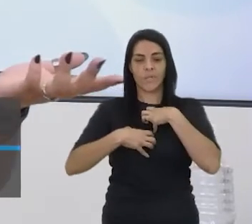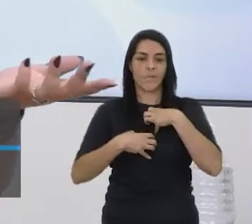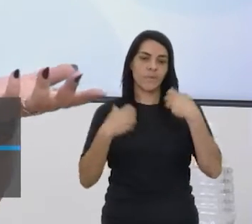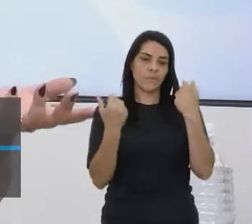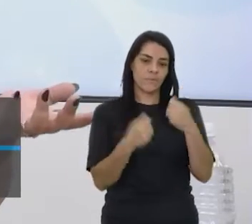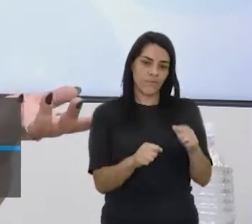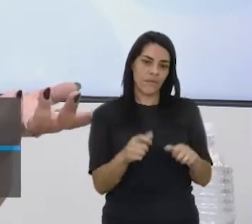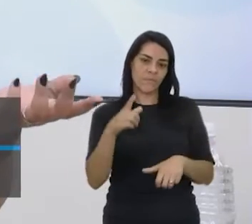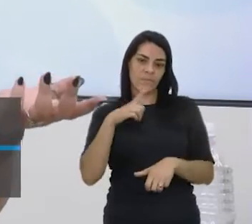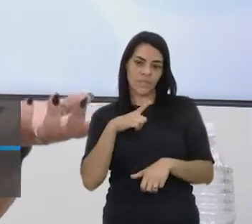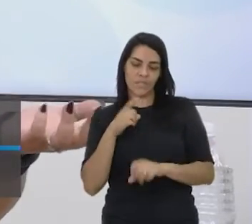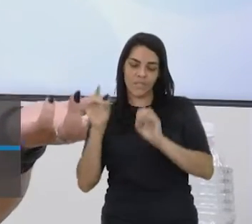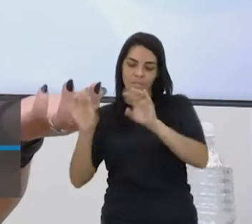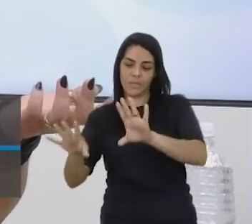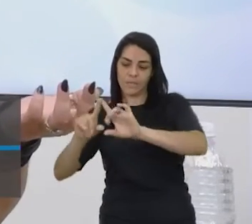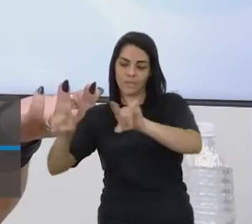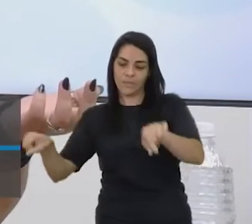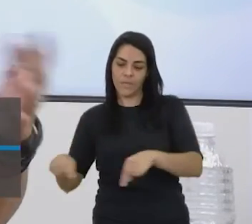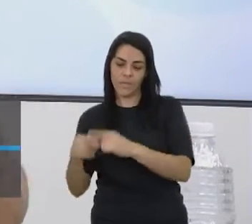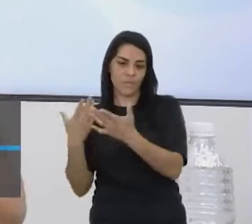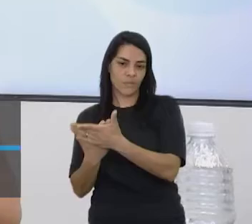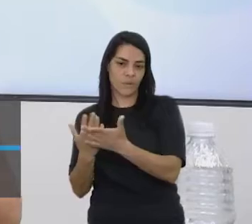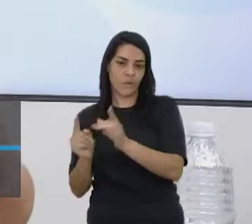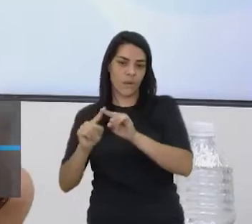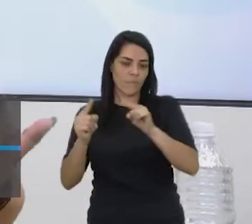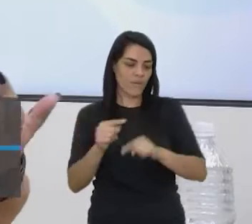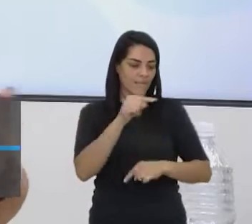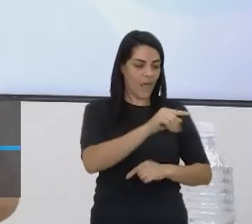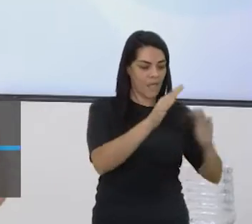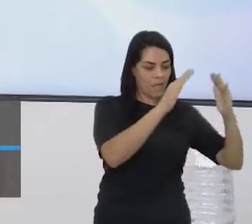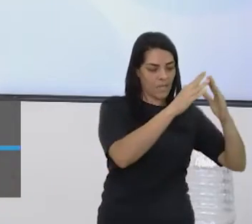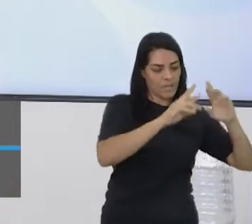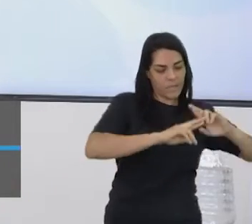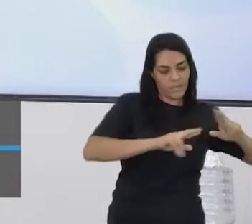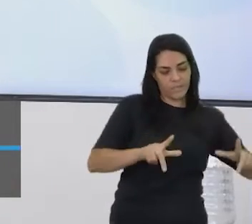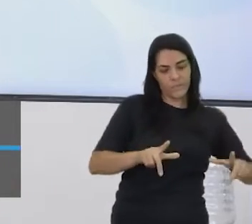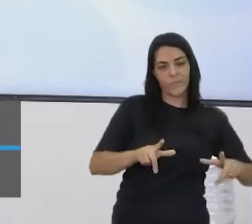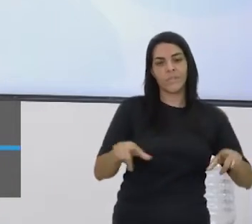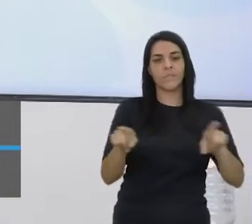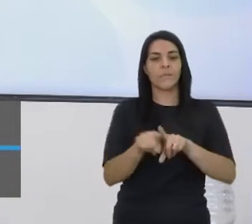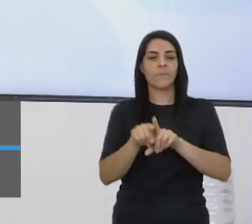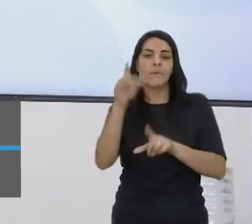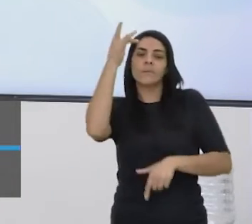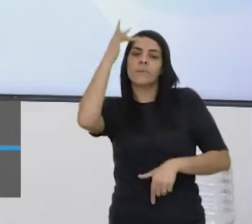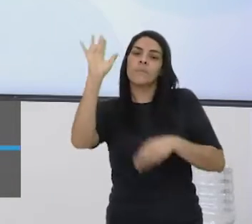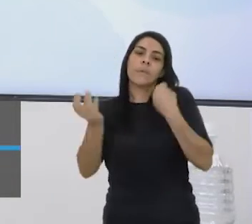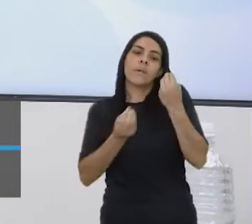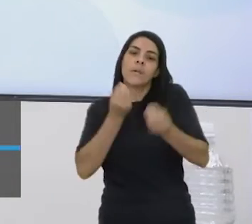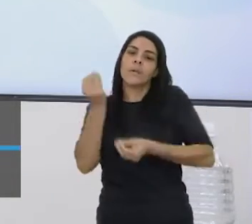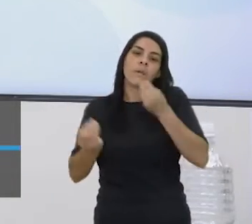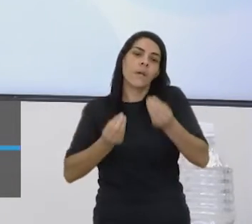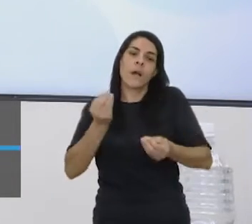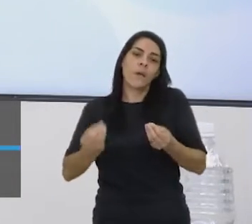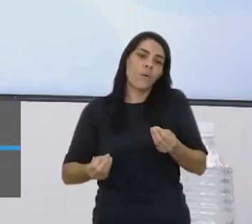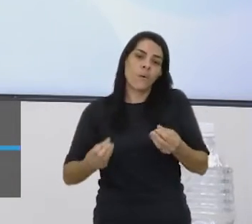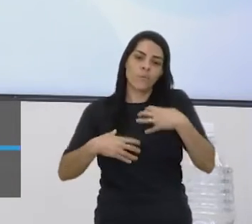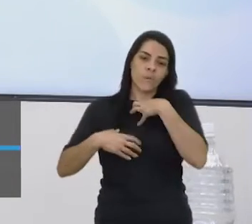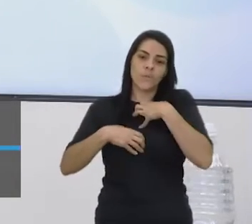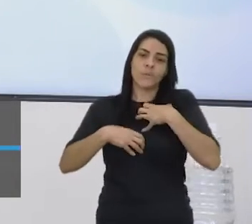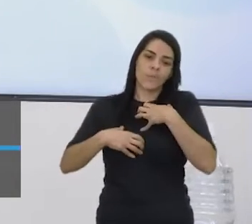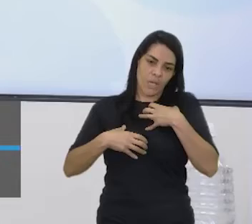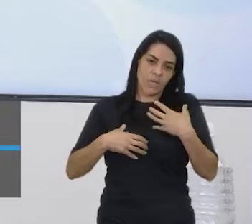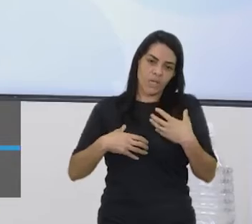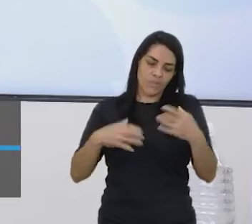necessariamente eu tinha em casa quando eu vejo hoje eu também não sabia como me importaram no ambiente de trabalho eu não sabia